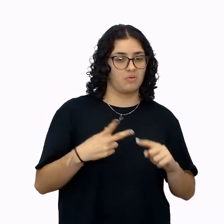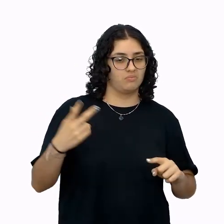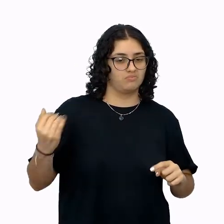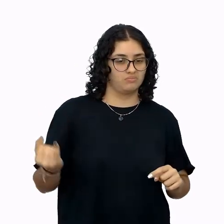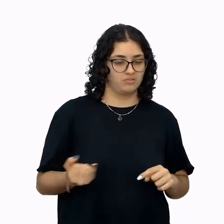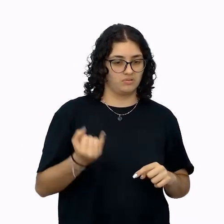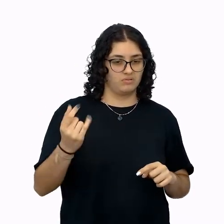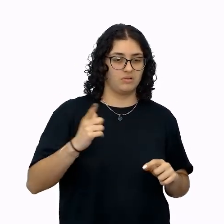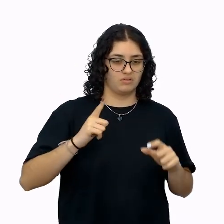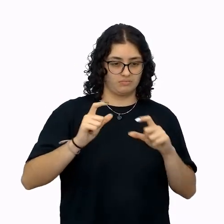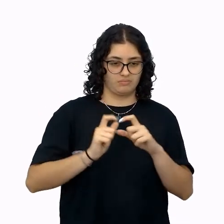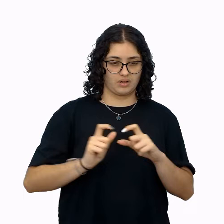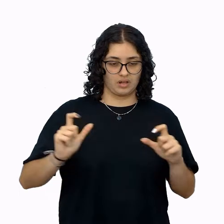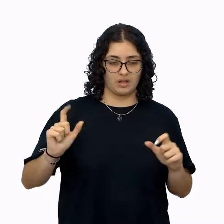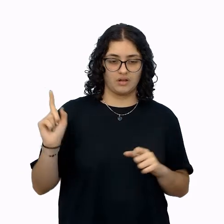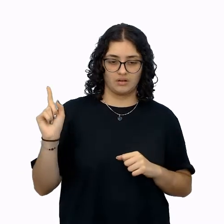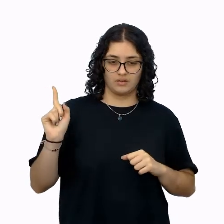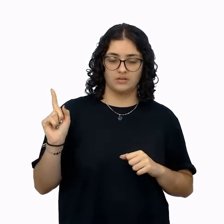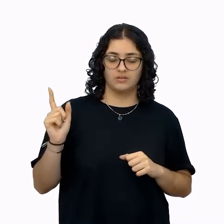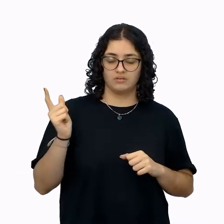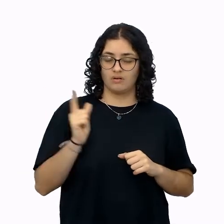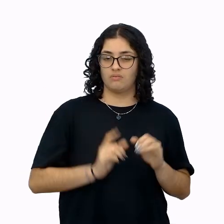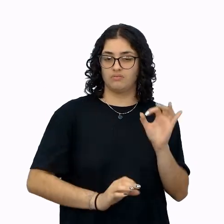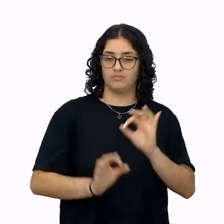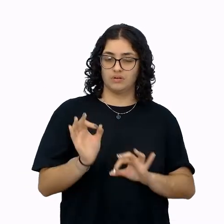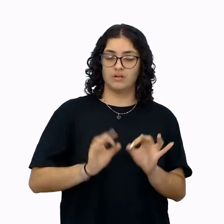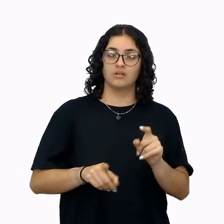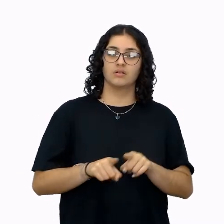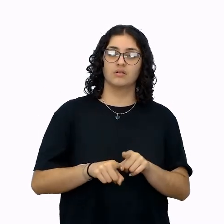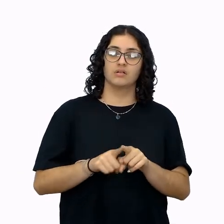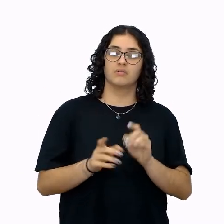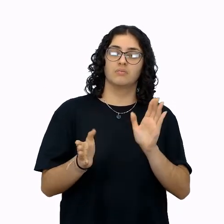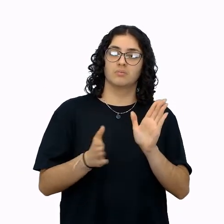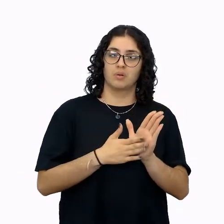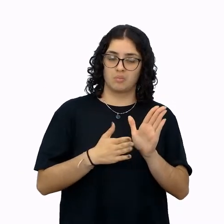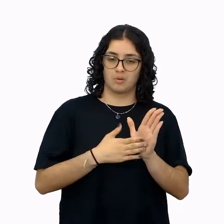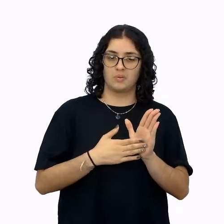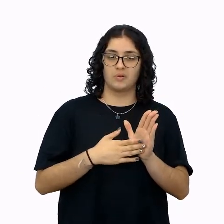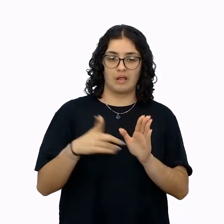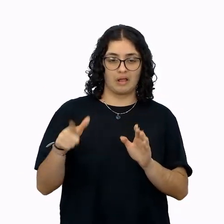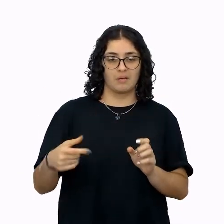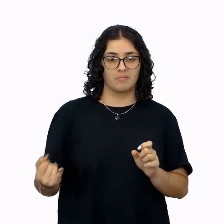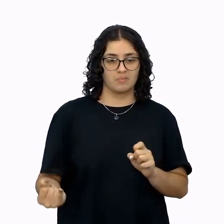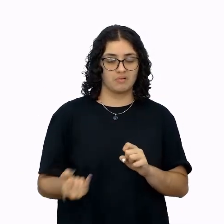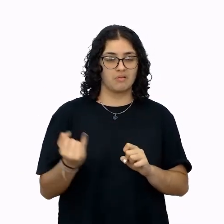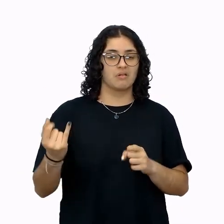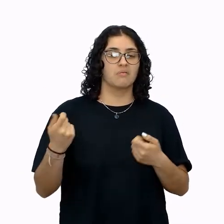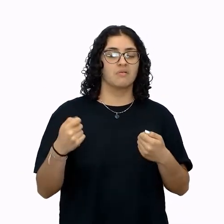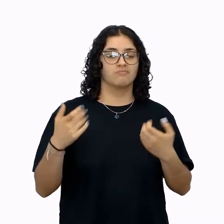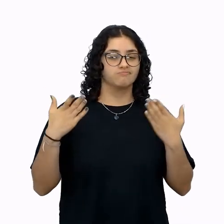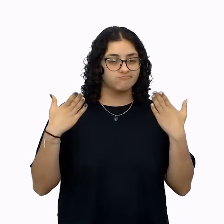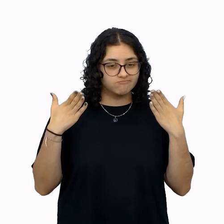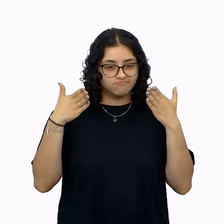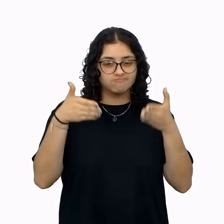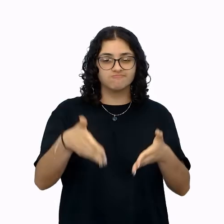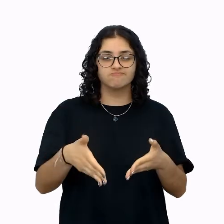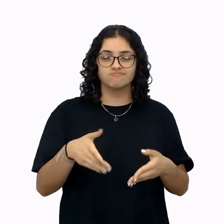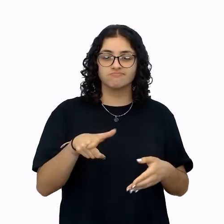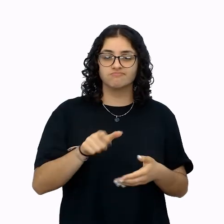o parágrafo, né, adequado, e a proposta iniciativa. Então, é necessário que eles sejam direcionados